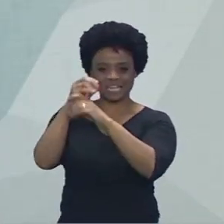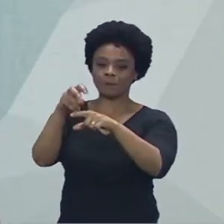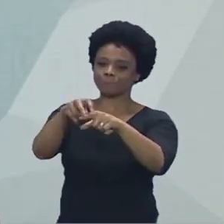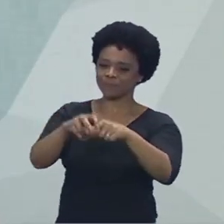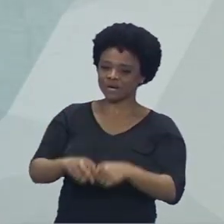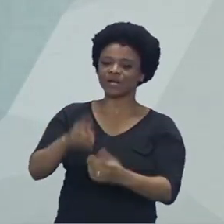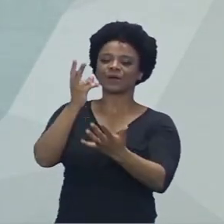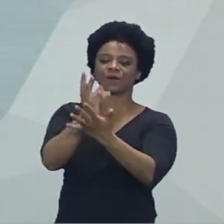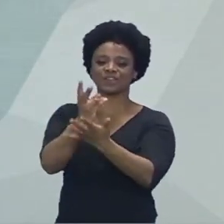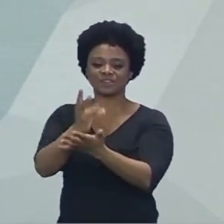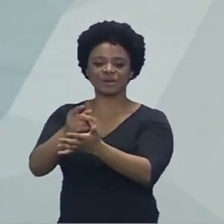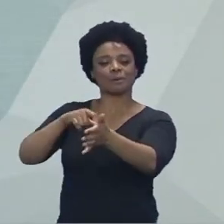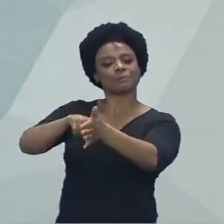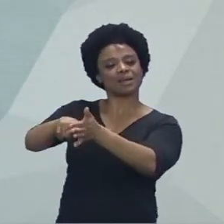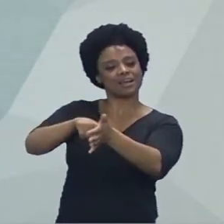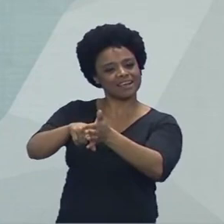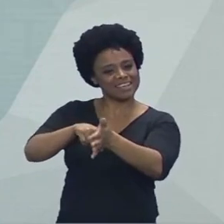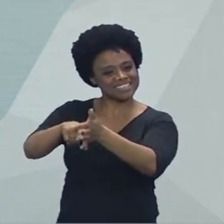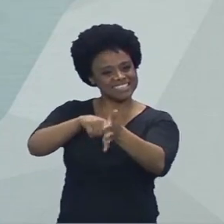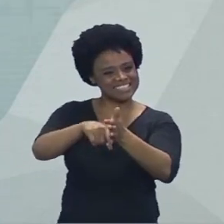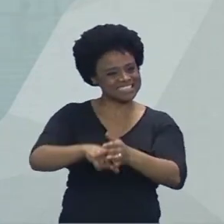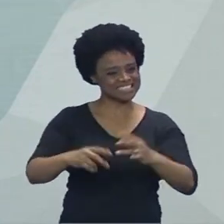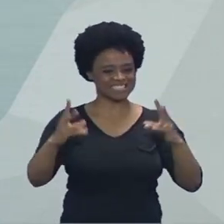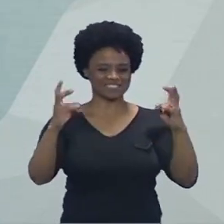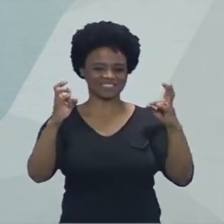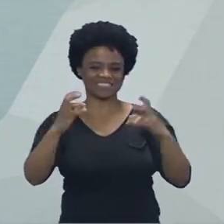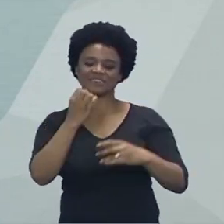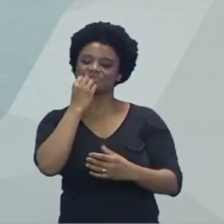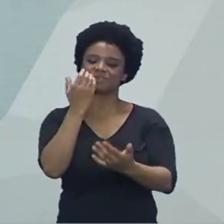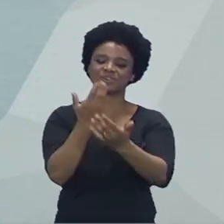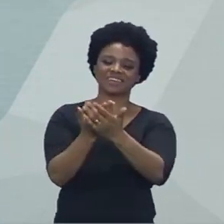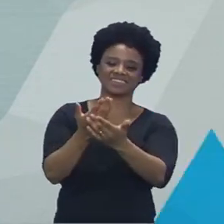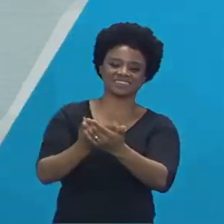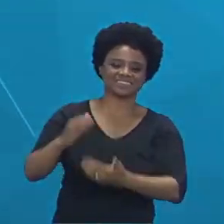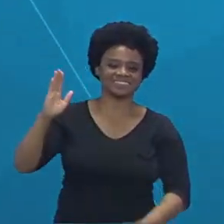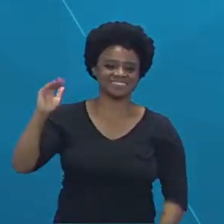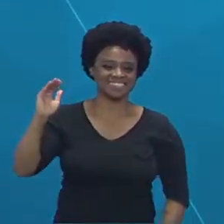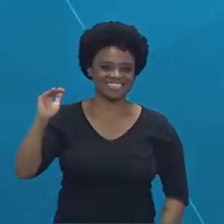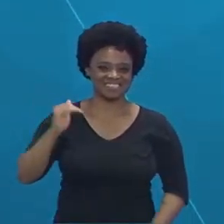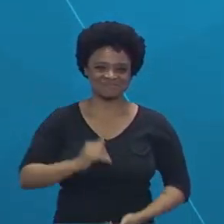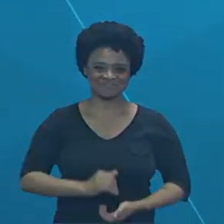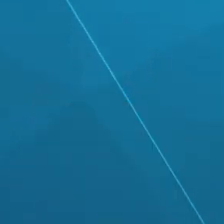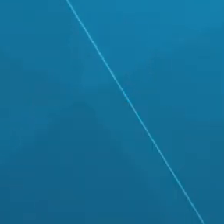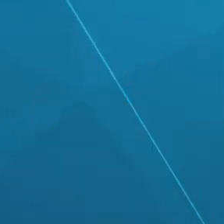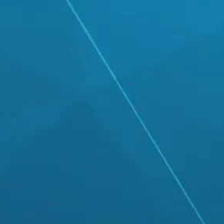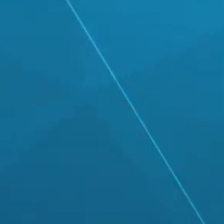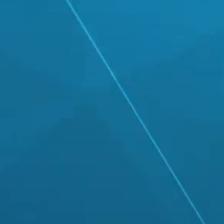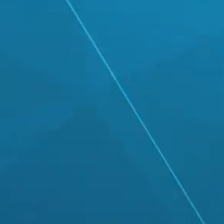continue pesquisando e se aprofundando no tema. Bons estudos e até mais!